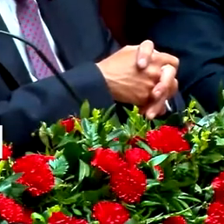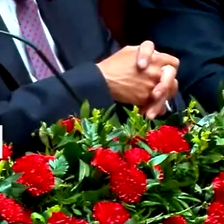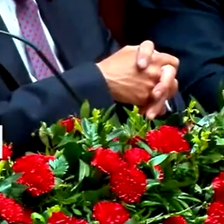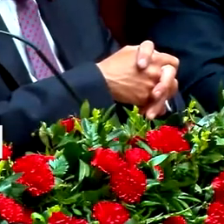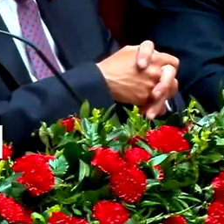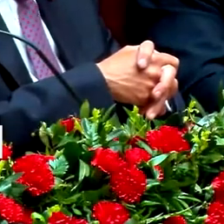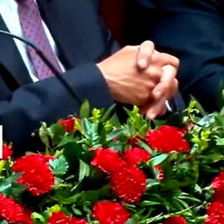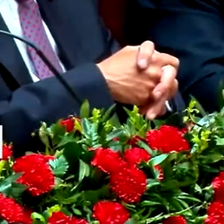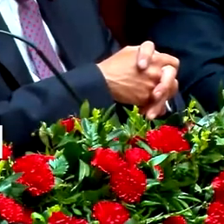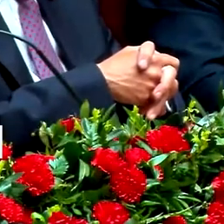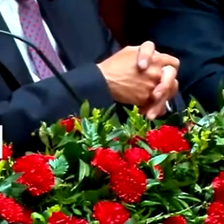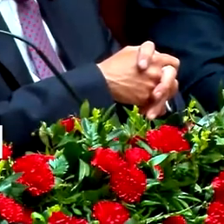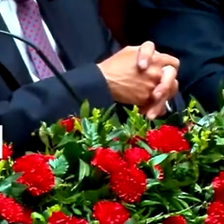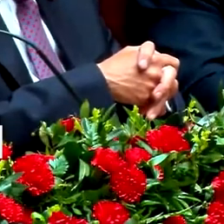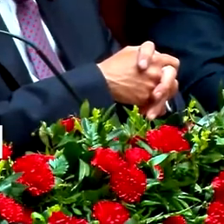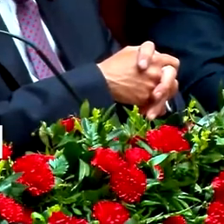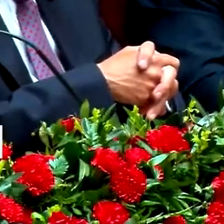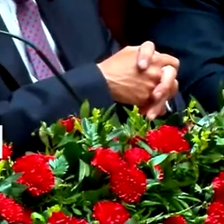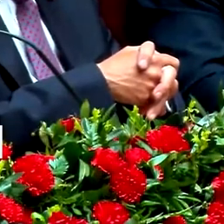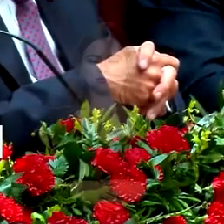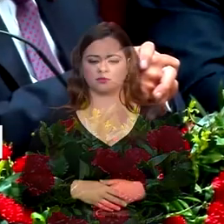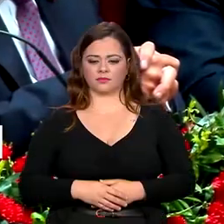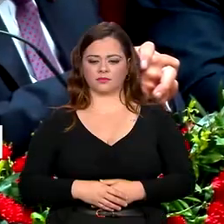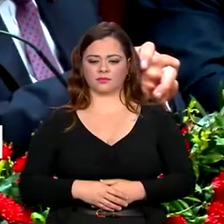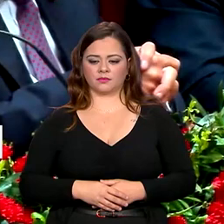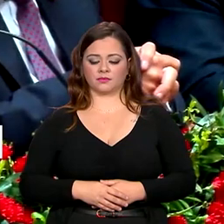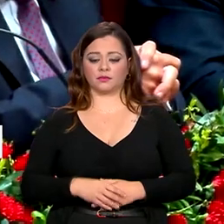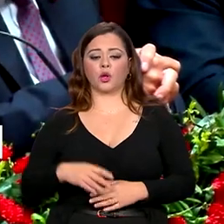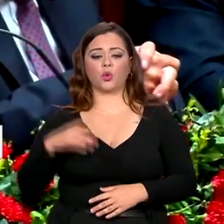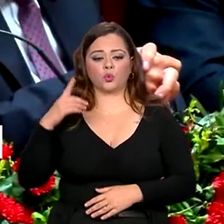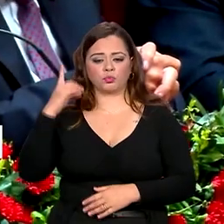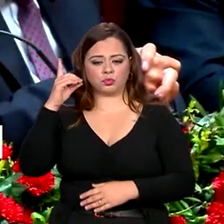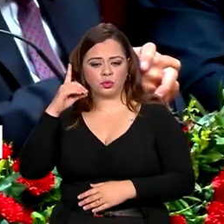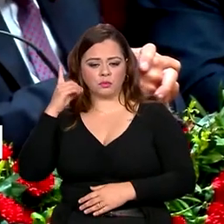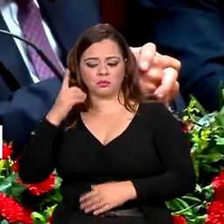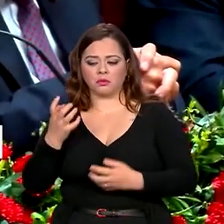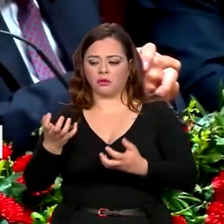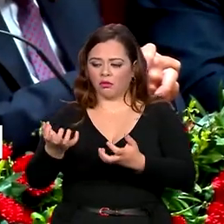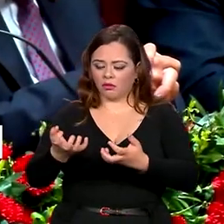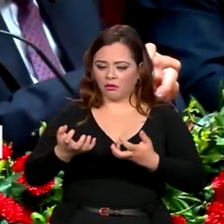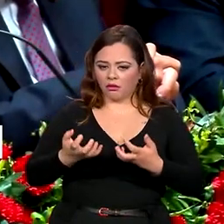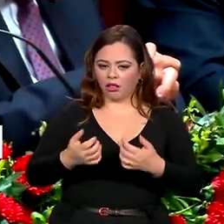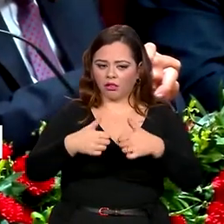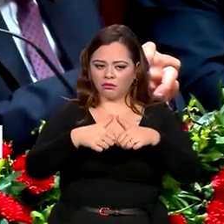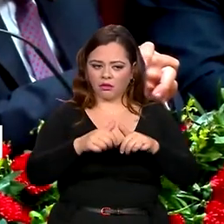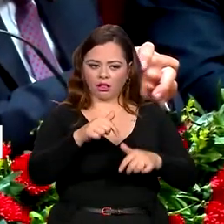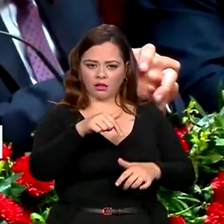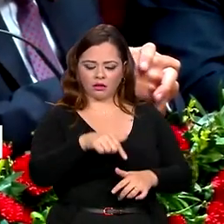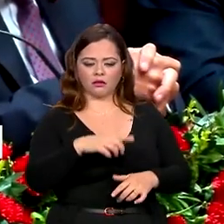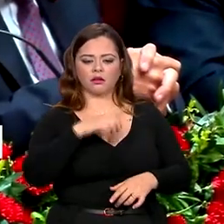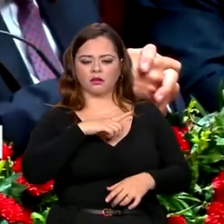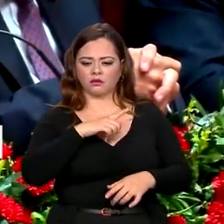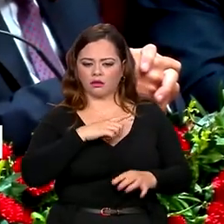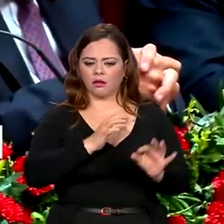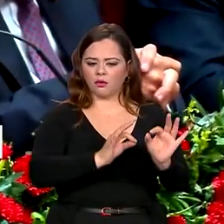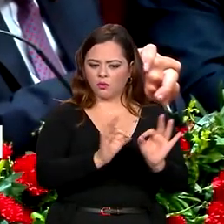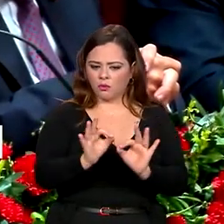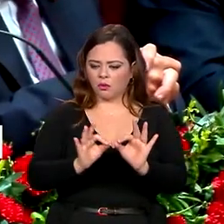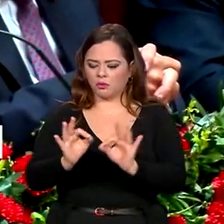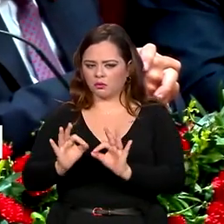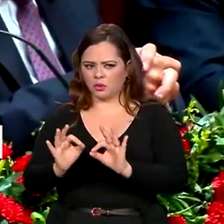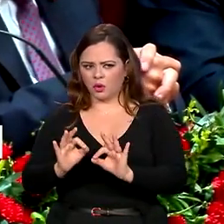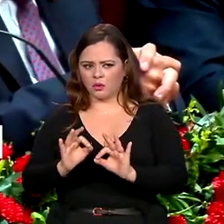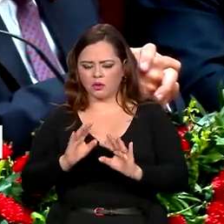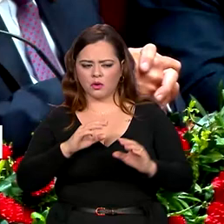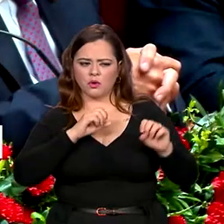Presidente, peço os senhores deputados que querem permanecer na sessão plenária têm de se portar com a urbanidade, a cortesia, a